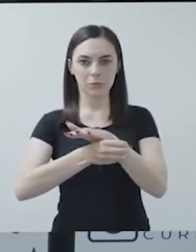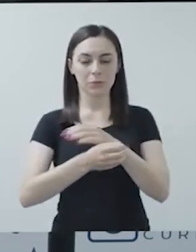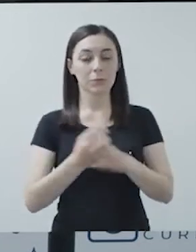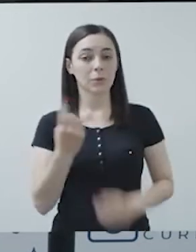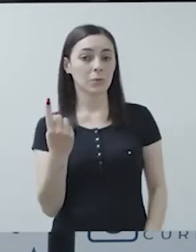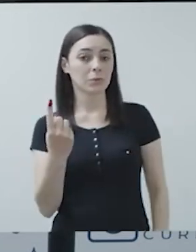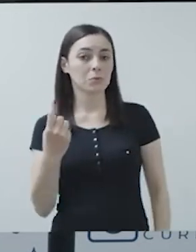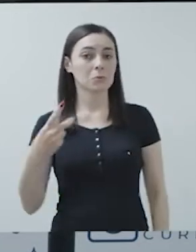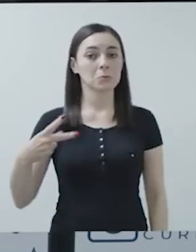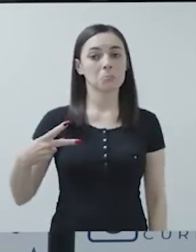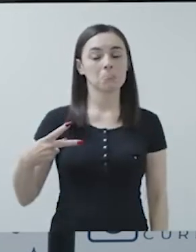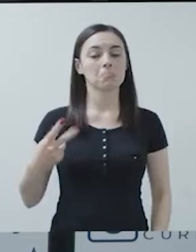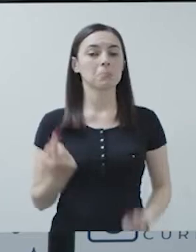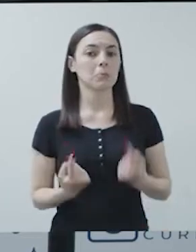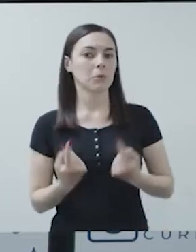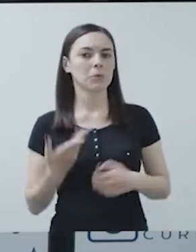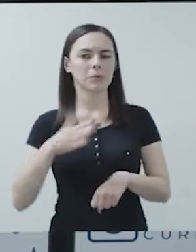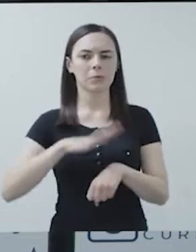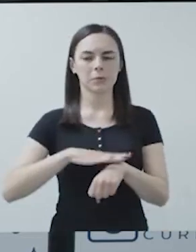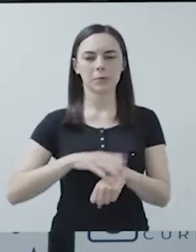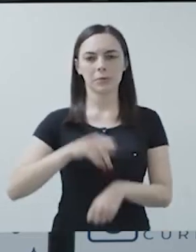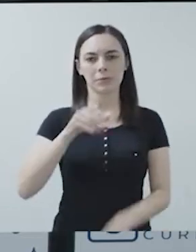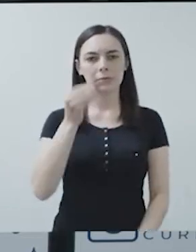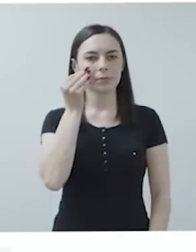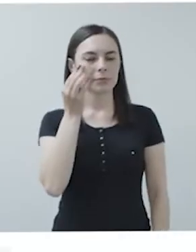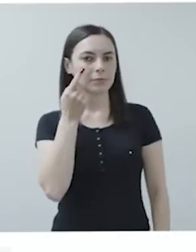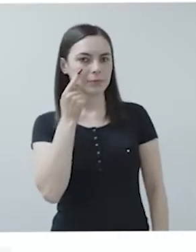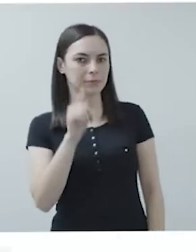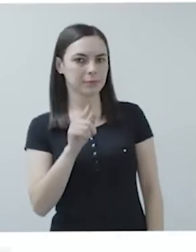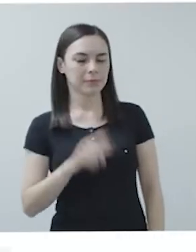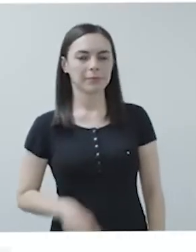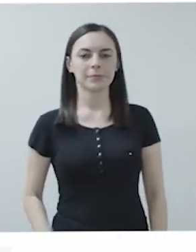1 ou conjunto número 2? Vou dar um tempo para você tentar descobrir.